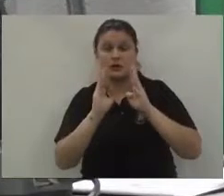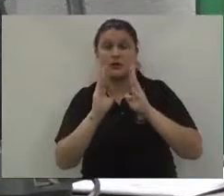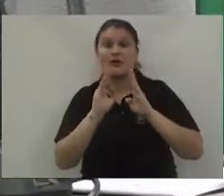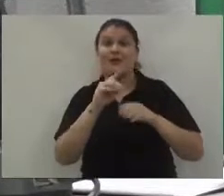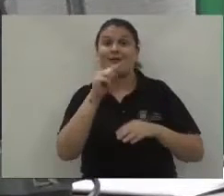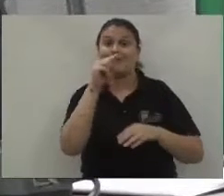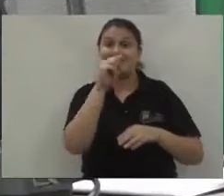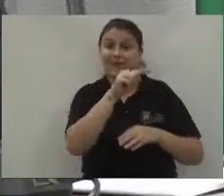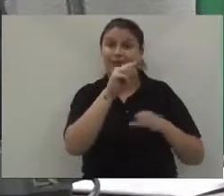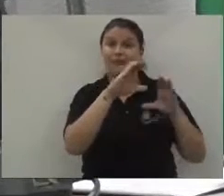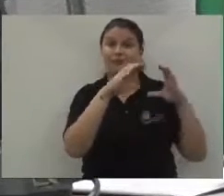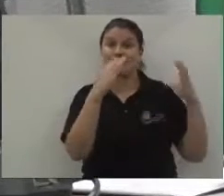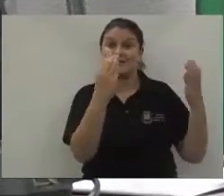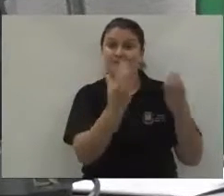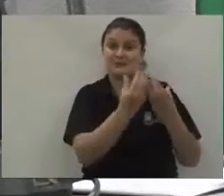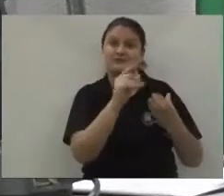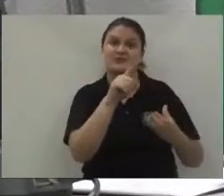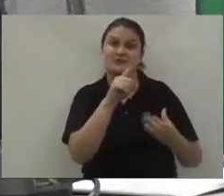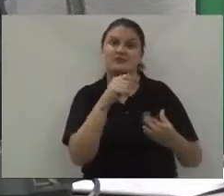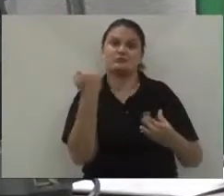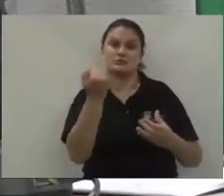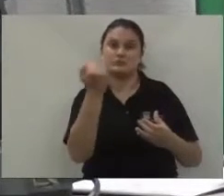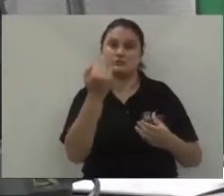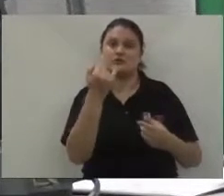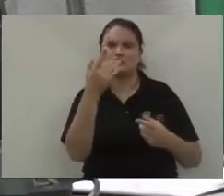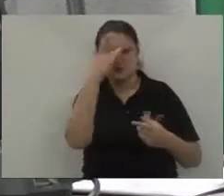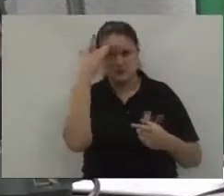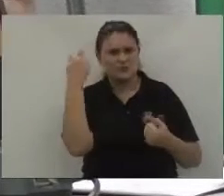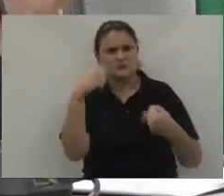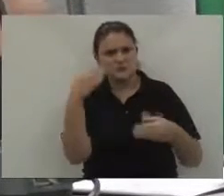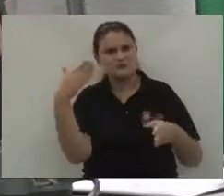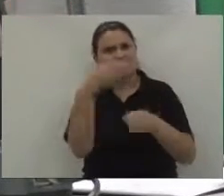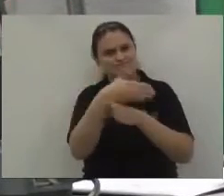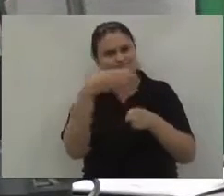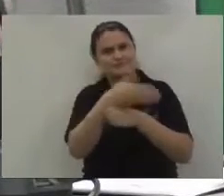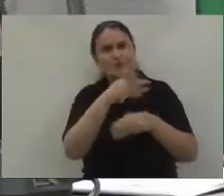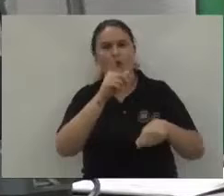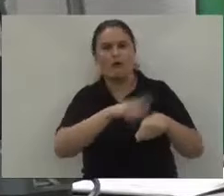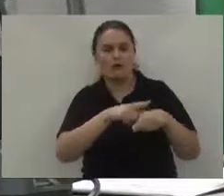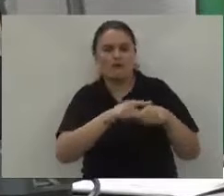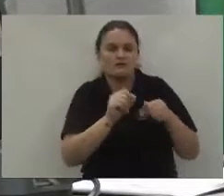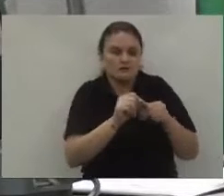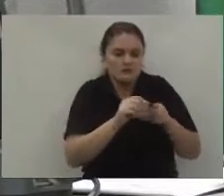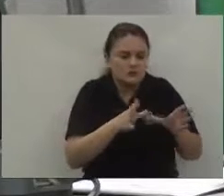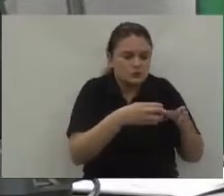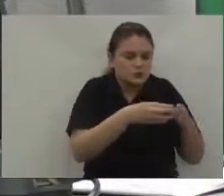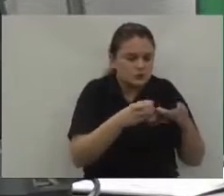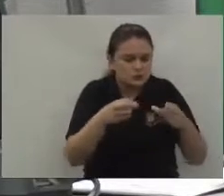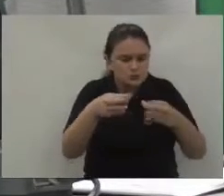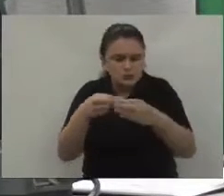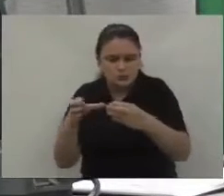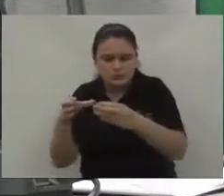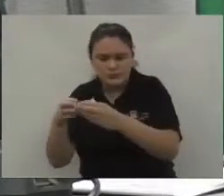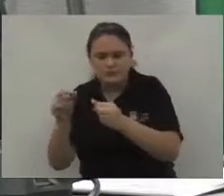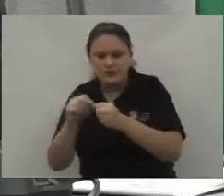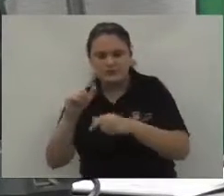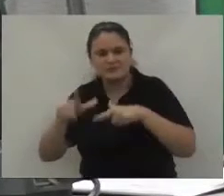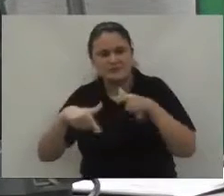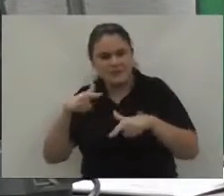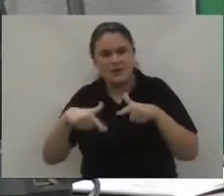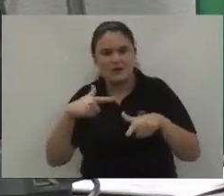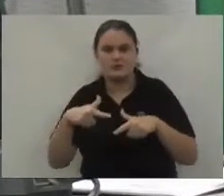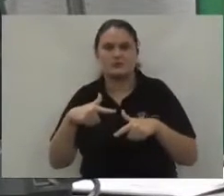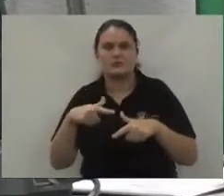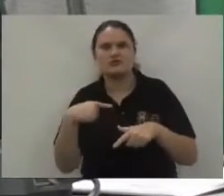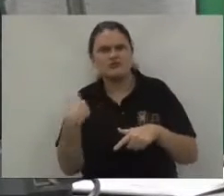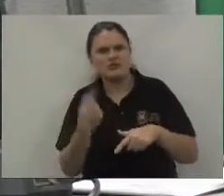lugar importante que possamos estar, inclusive, no dia da conferência, na hora que são feitos os grupos, que são feitos os trabalhos, a gente